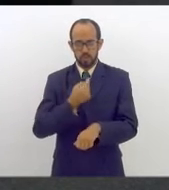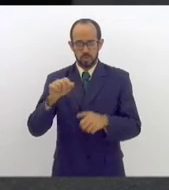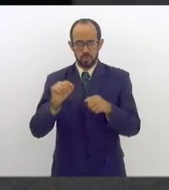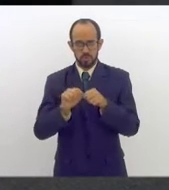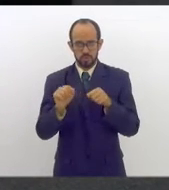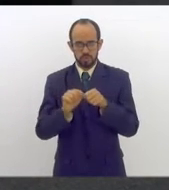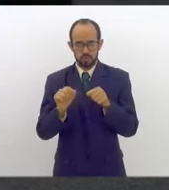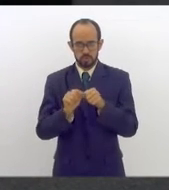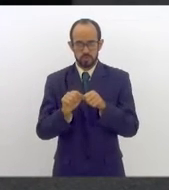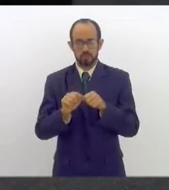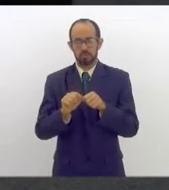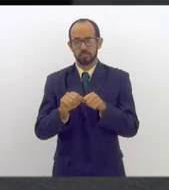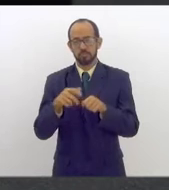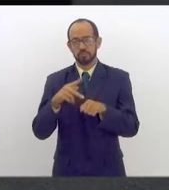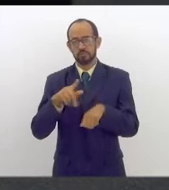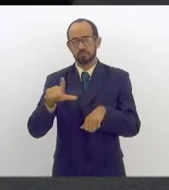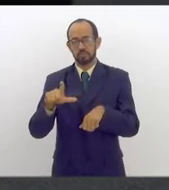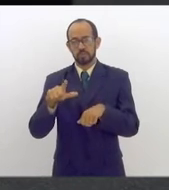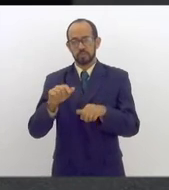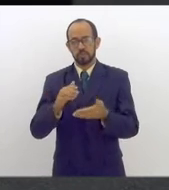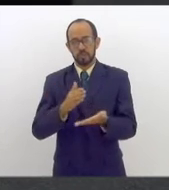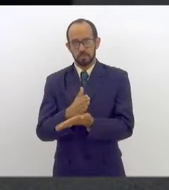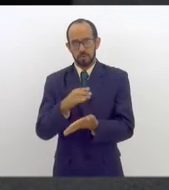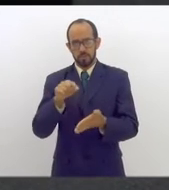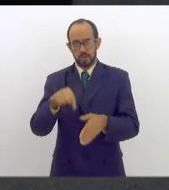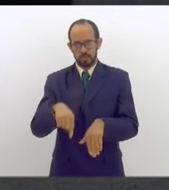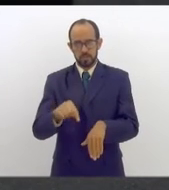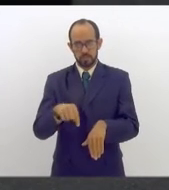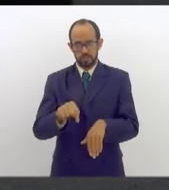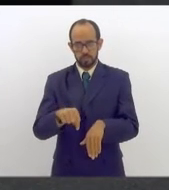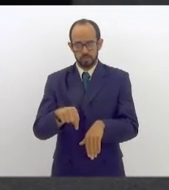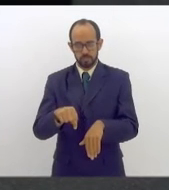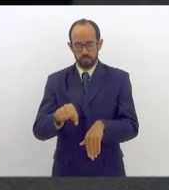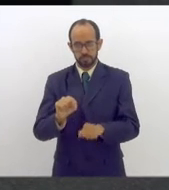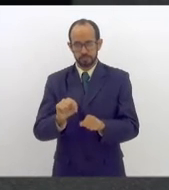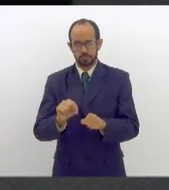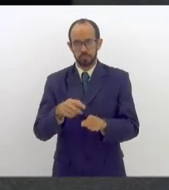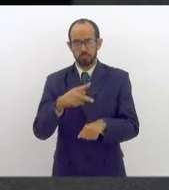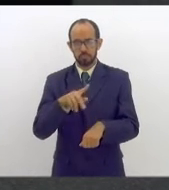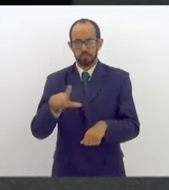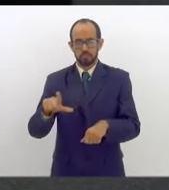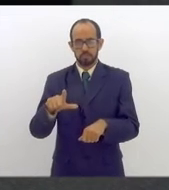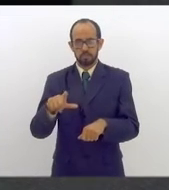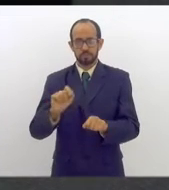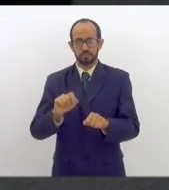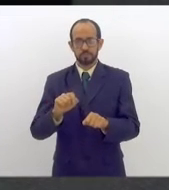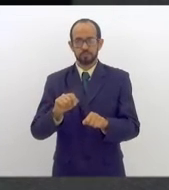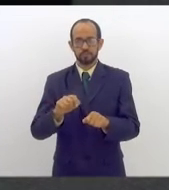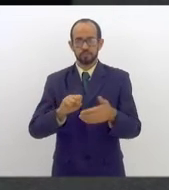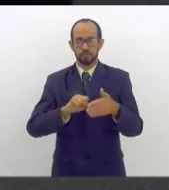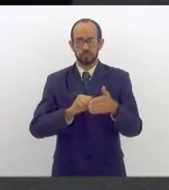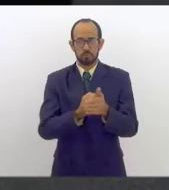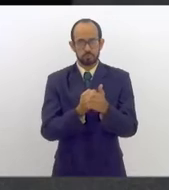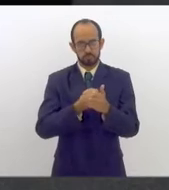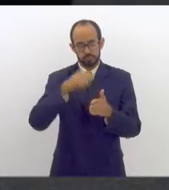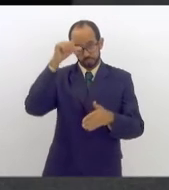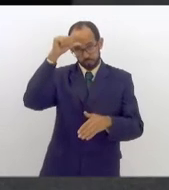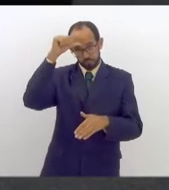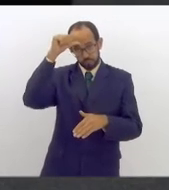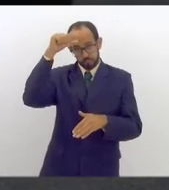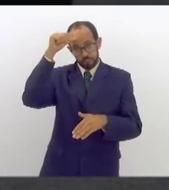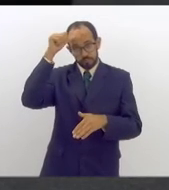fizemos, esse PL foi aprovado nessa casa, o PL foi vetado pelo